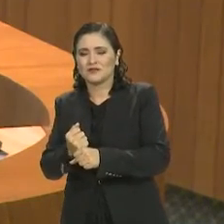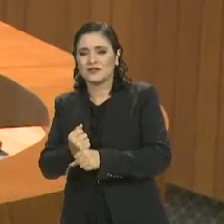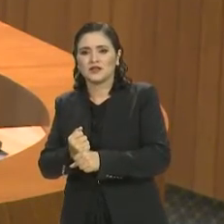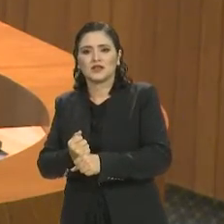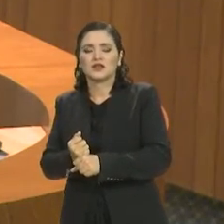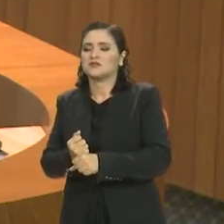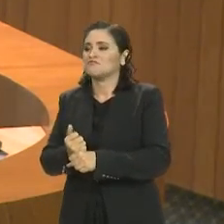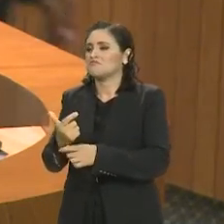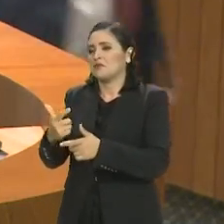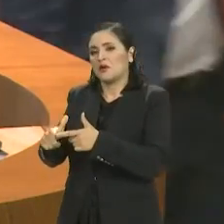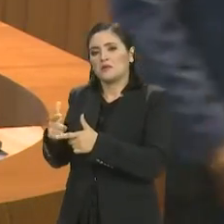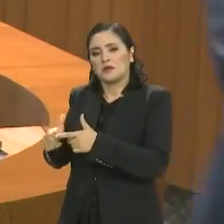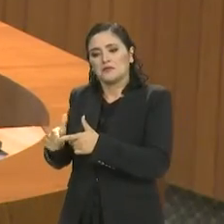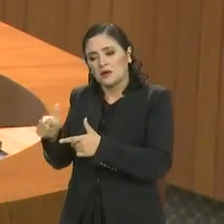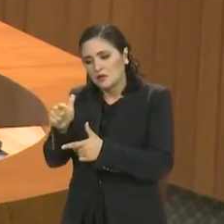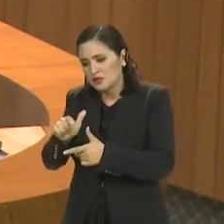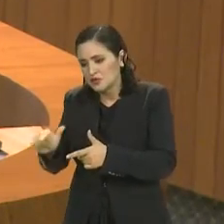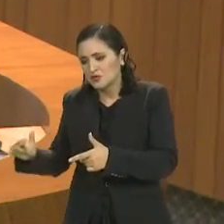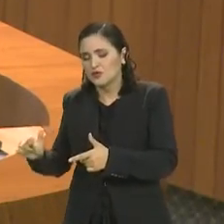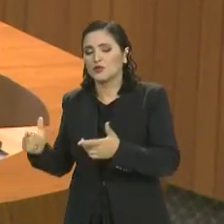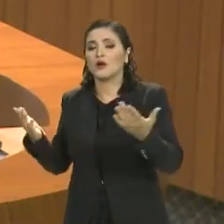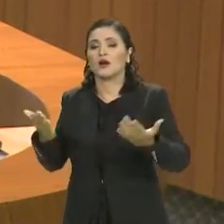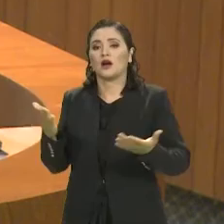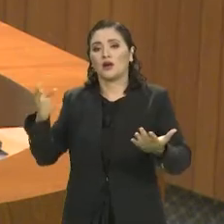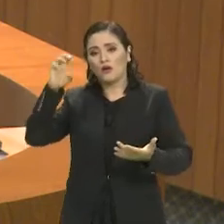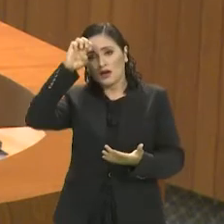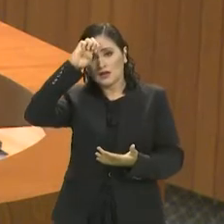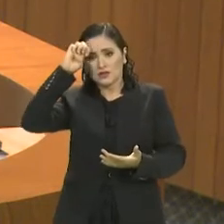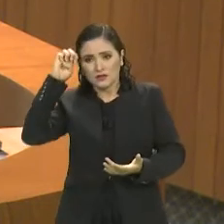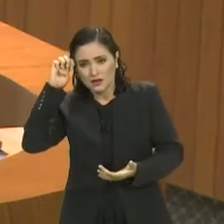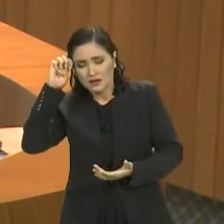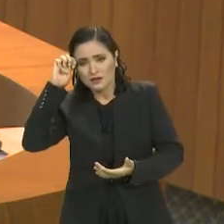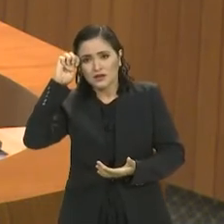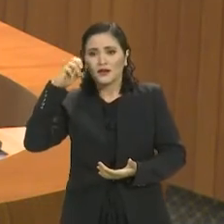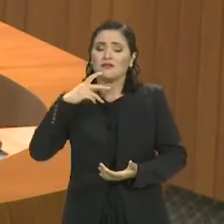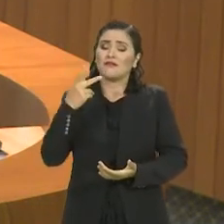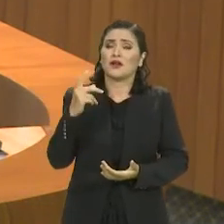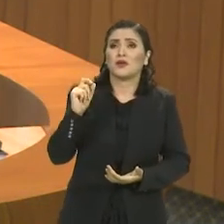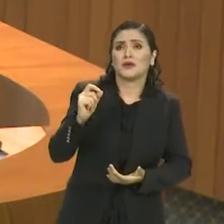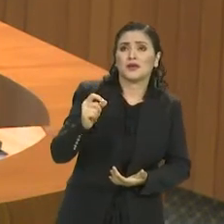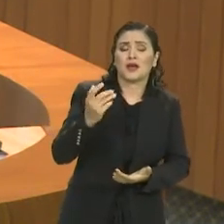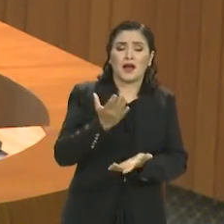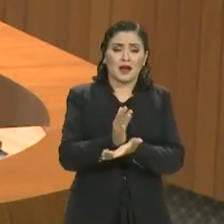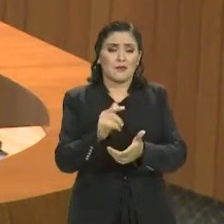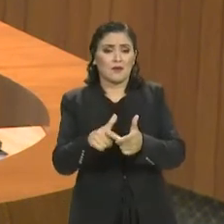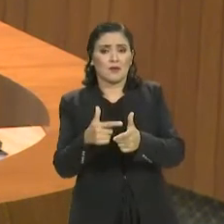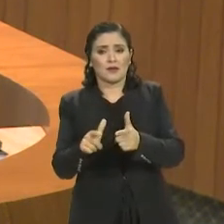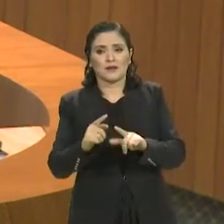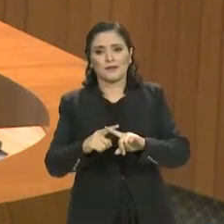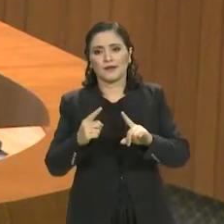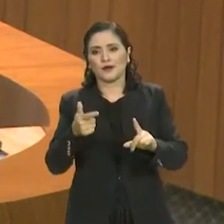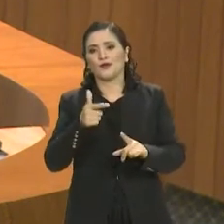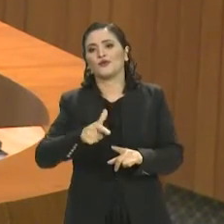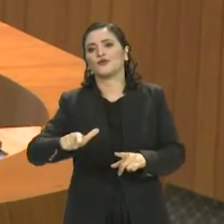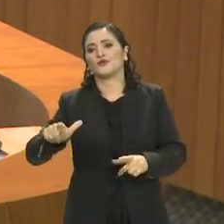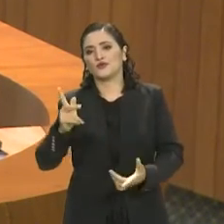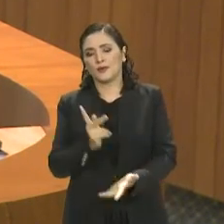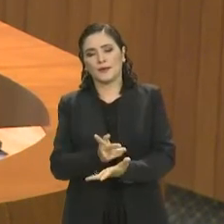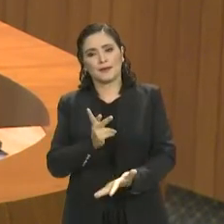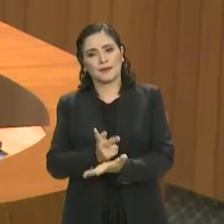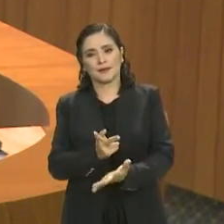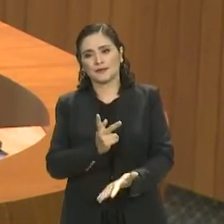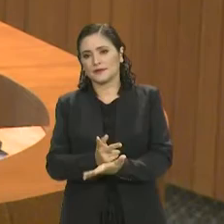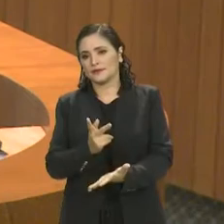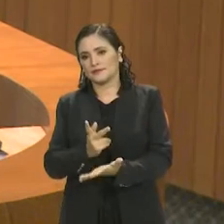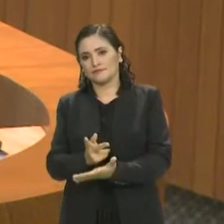como atualmente. Hoje o usuário não tem segurança em relação às viagens, ele paga uma tarifa maior, ele não sabe